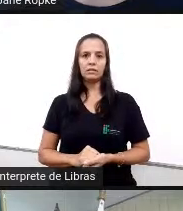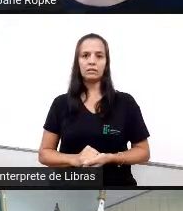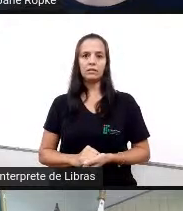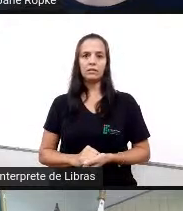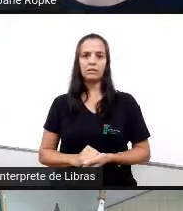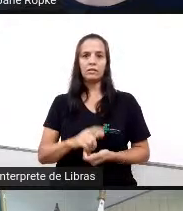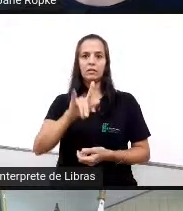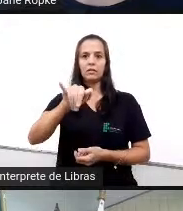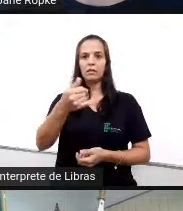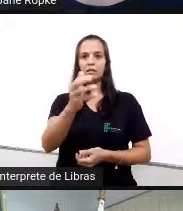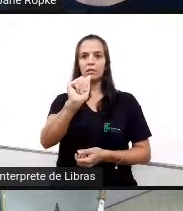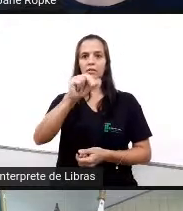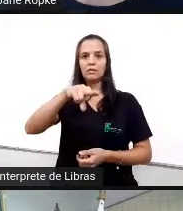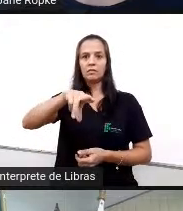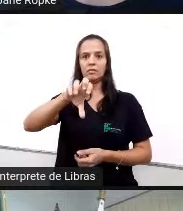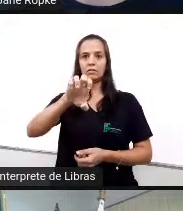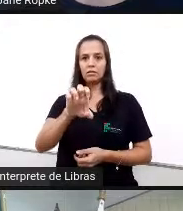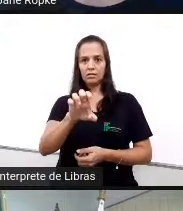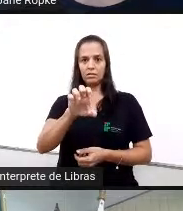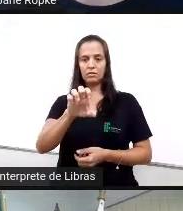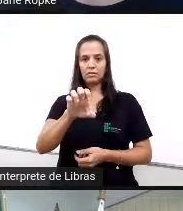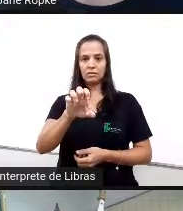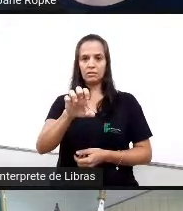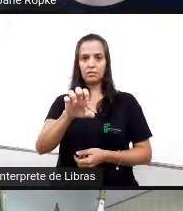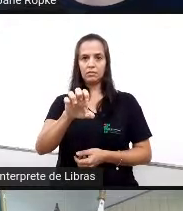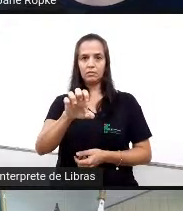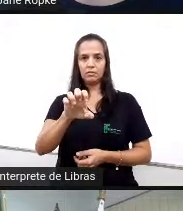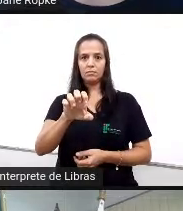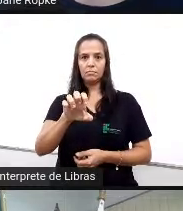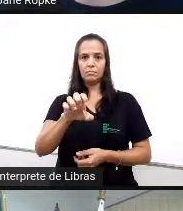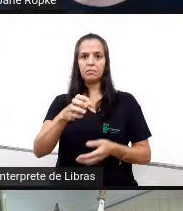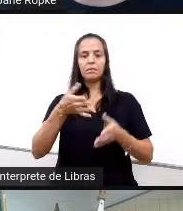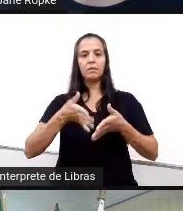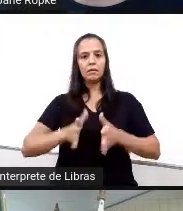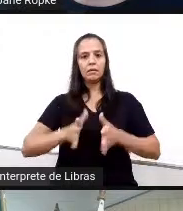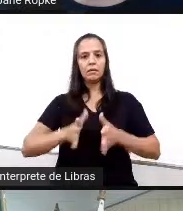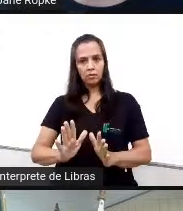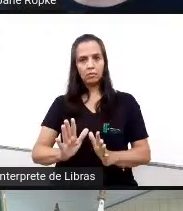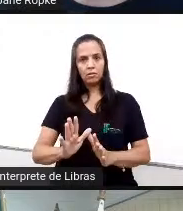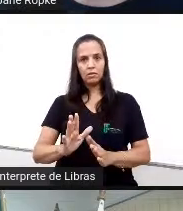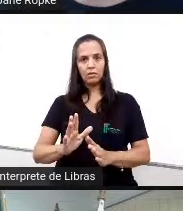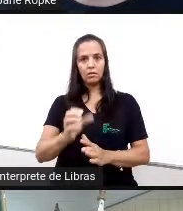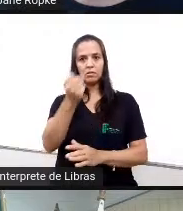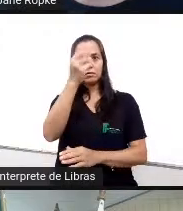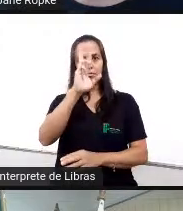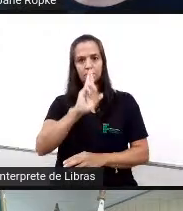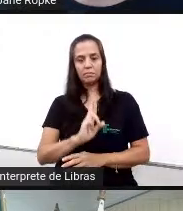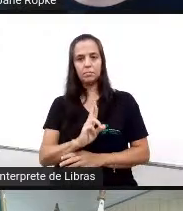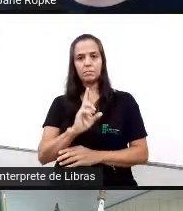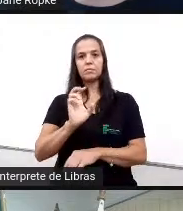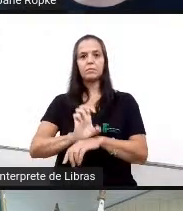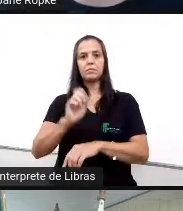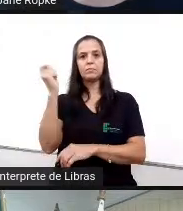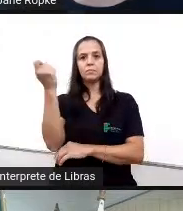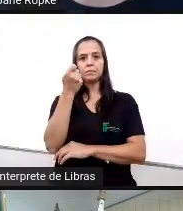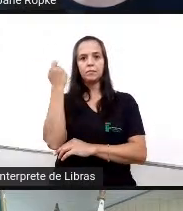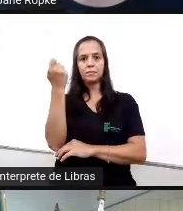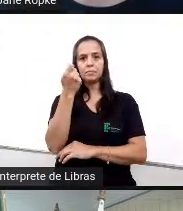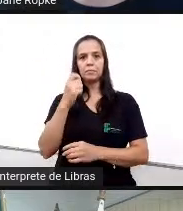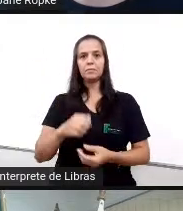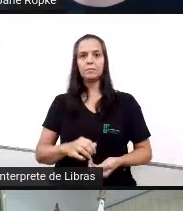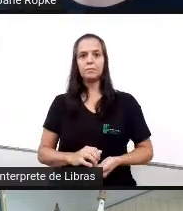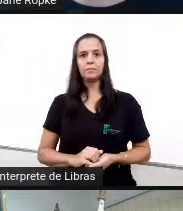Jane Quevedo Pérez da Silva, natural da cidade de Santa Rosa, estado do Rio Grande do